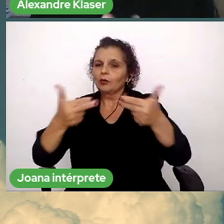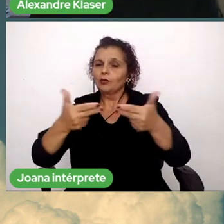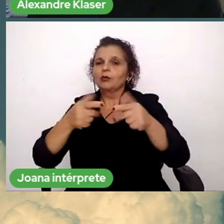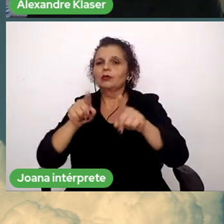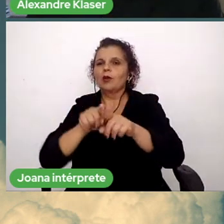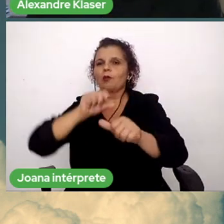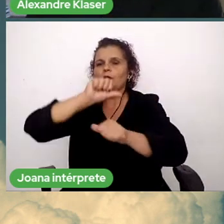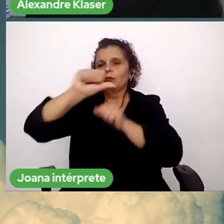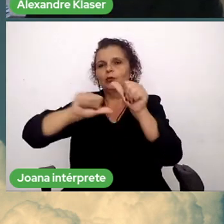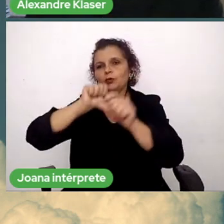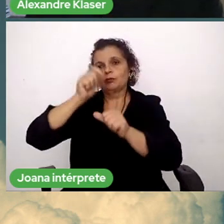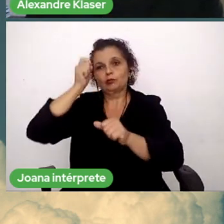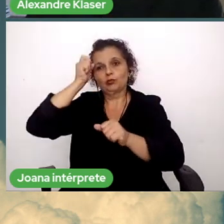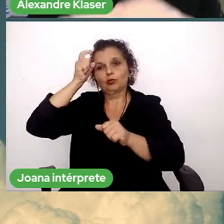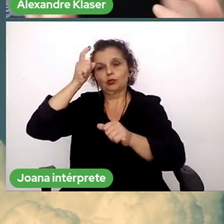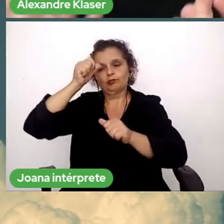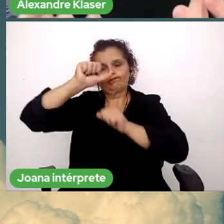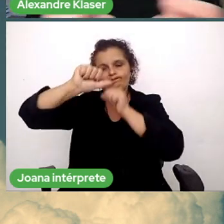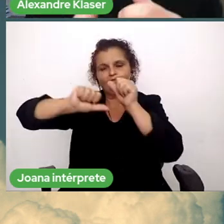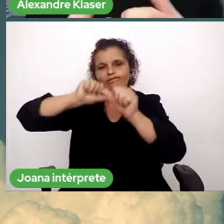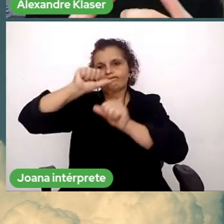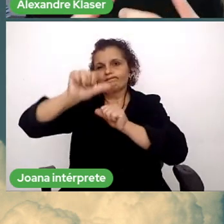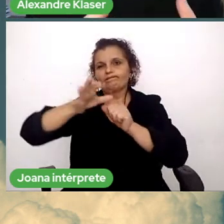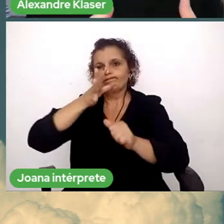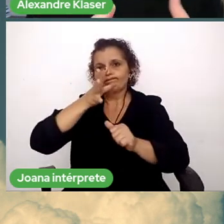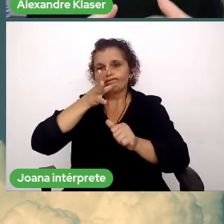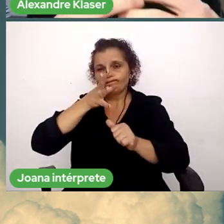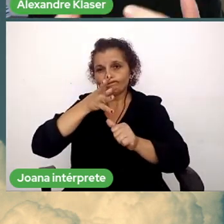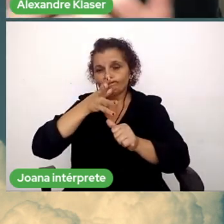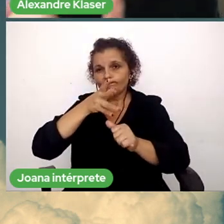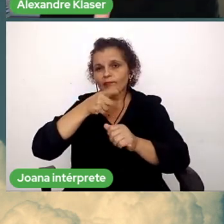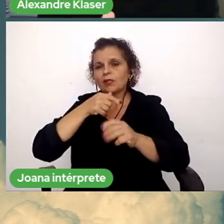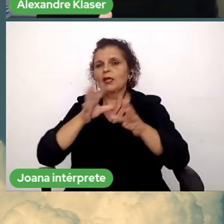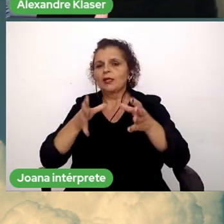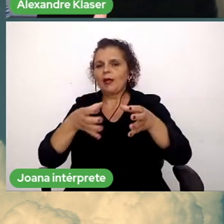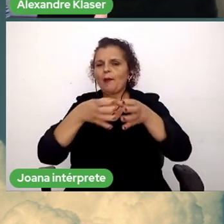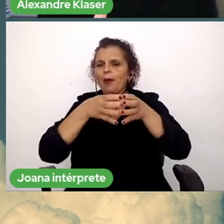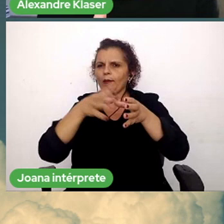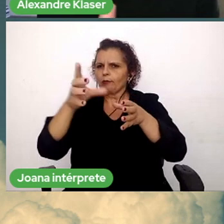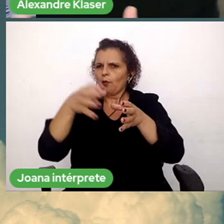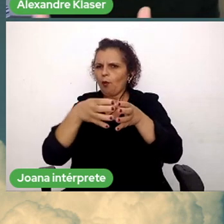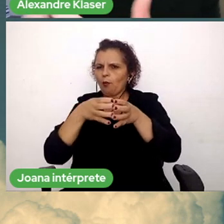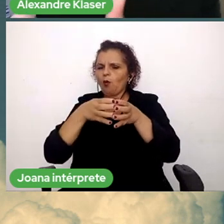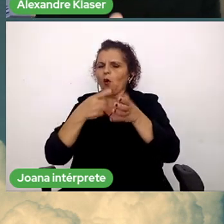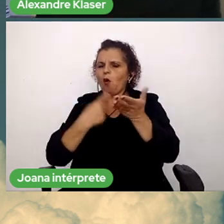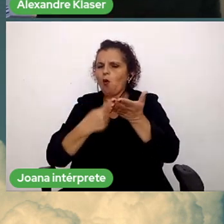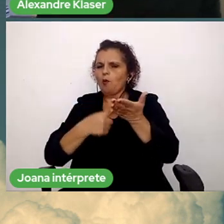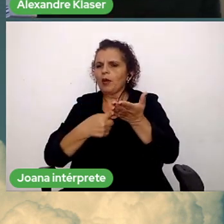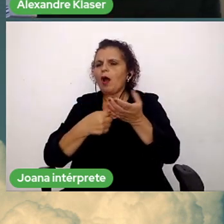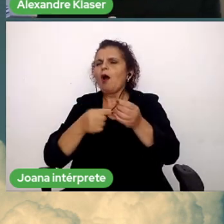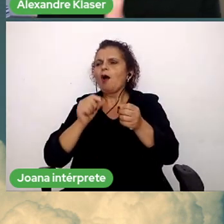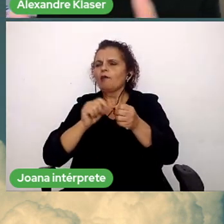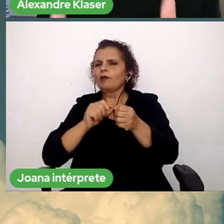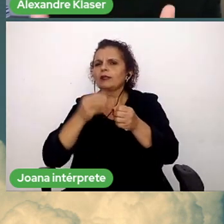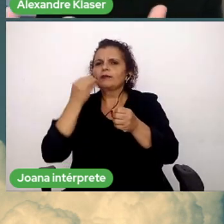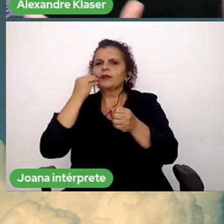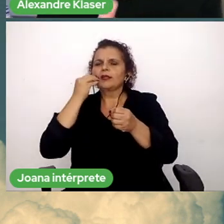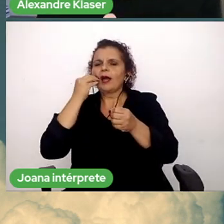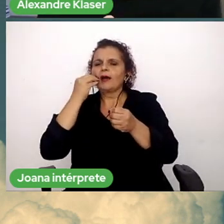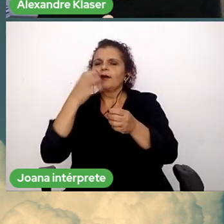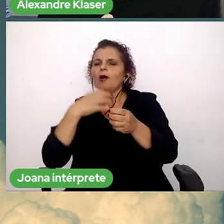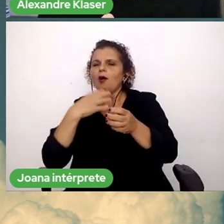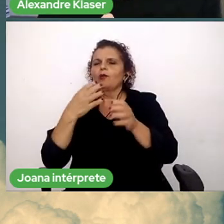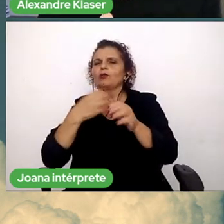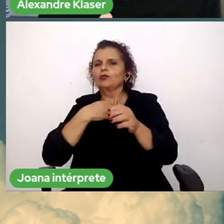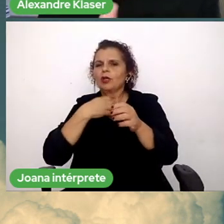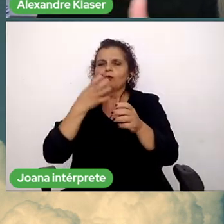de cultura. Então, eu recomendo assim, isolar uma parte do todo e nessa parte combinar que vai ser jogado um jogo diferente, vai ser